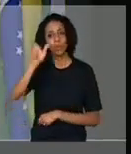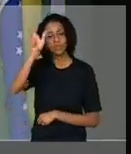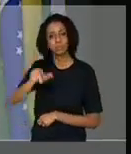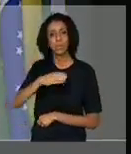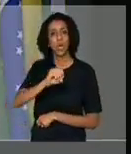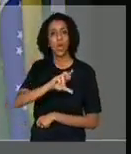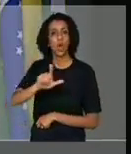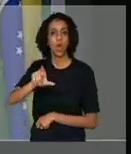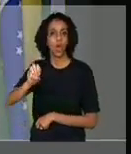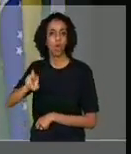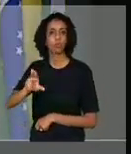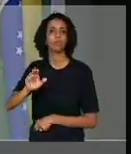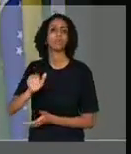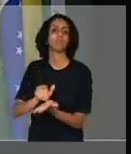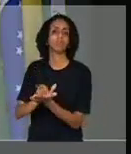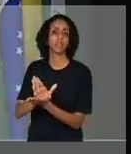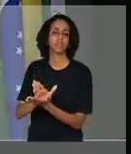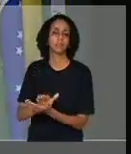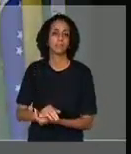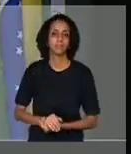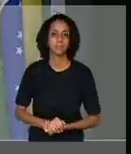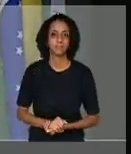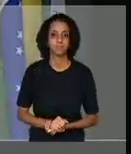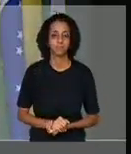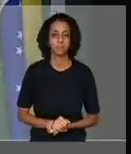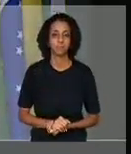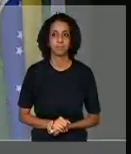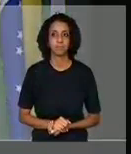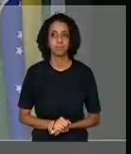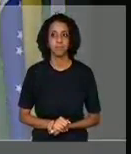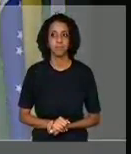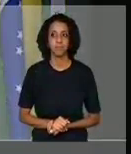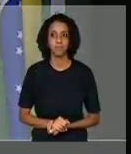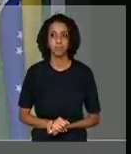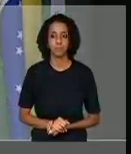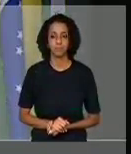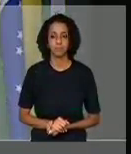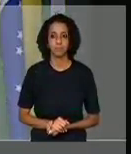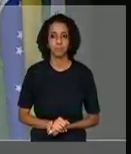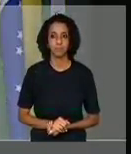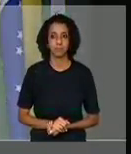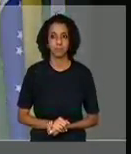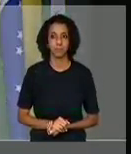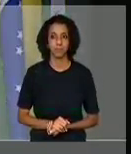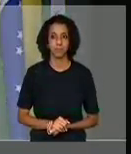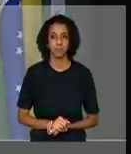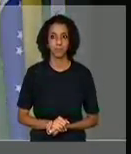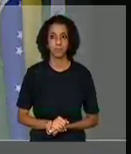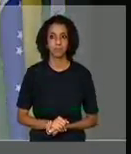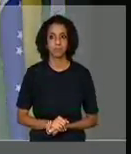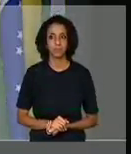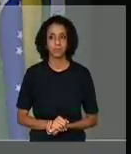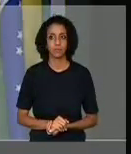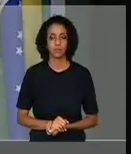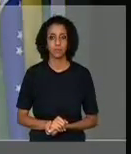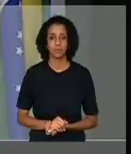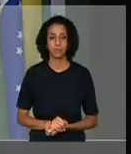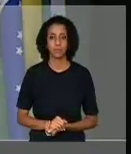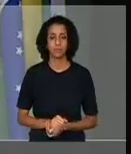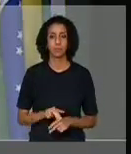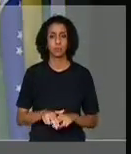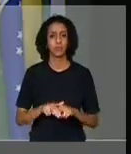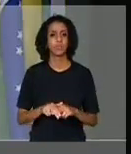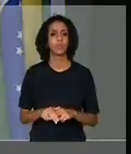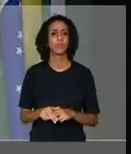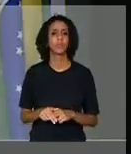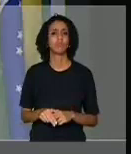impeachment do presidente Collor. Foi naquele momento que nós nos encontramos aqui, tinha um ambiente tão